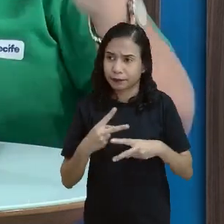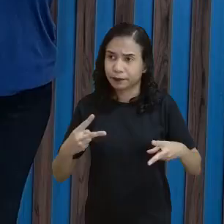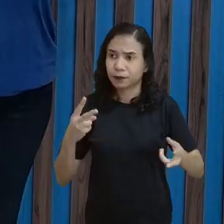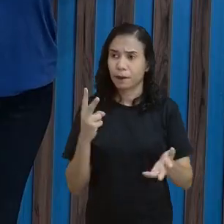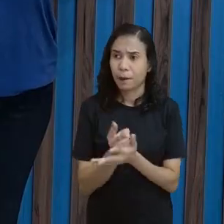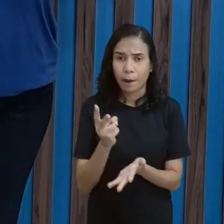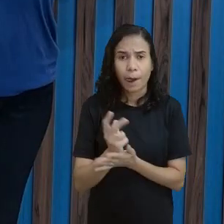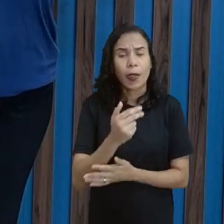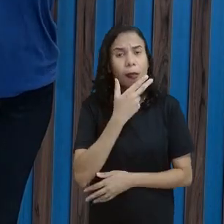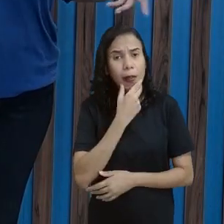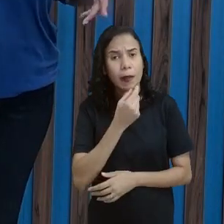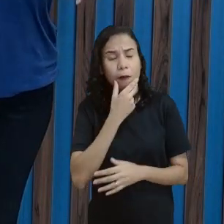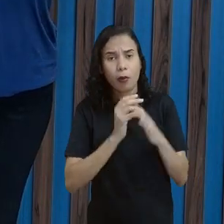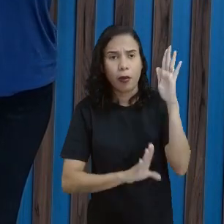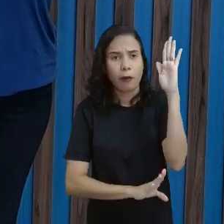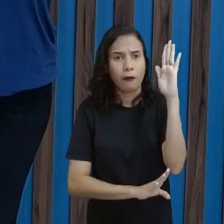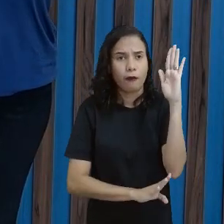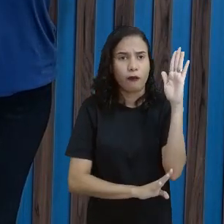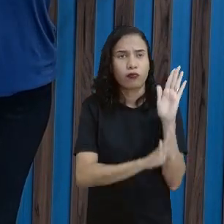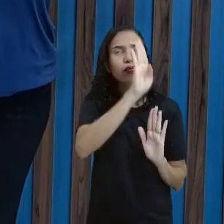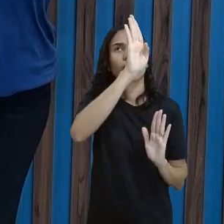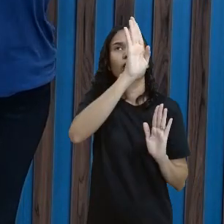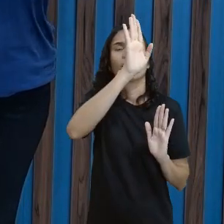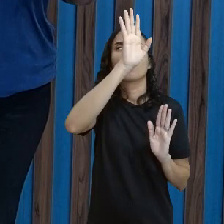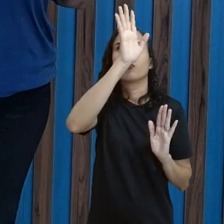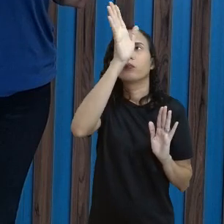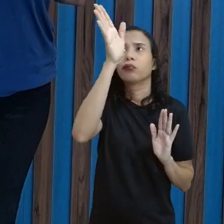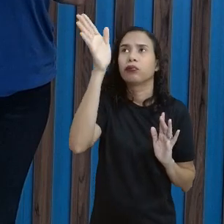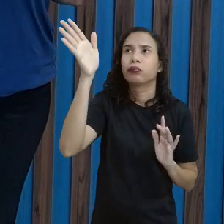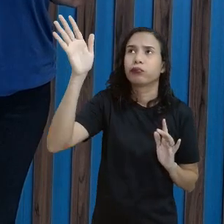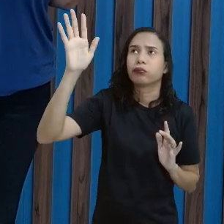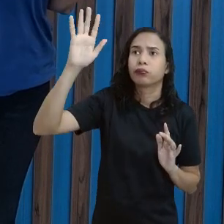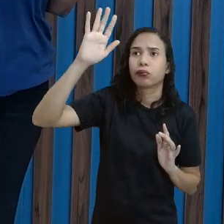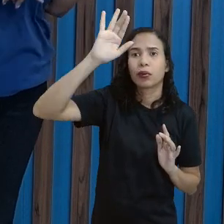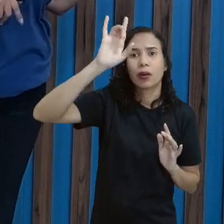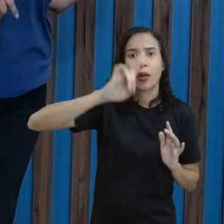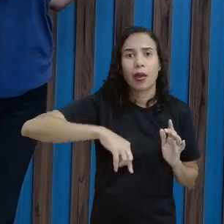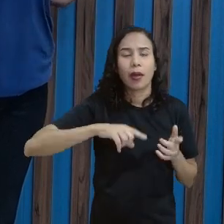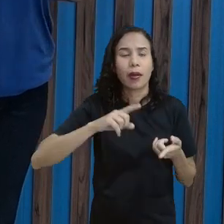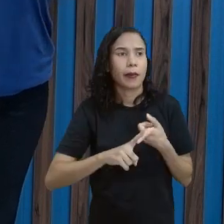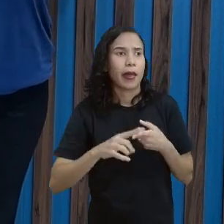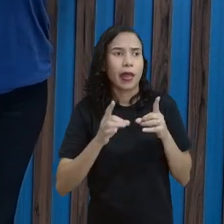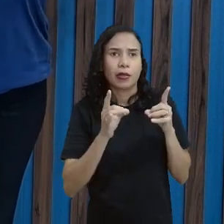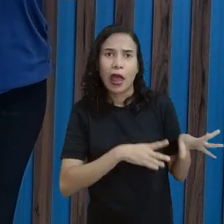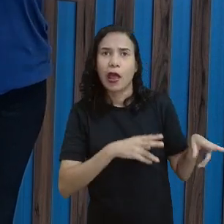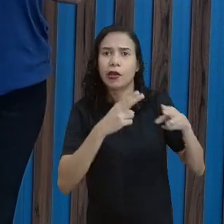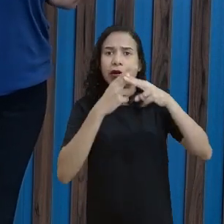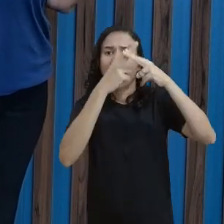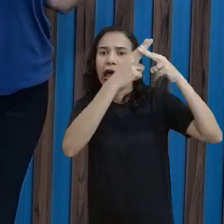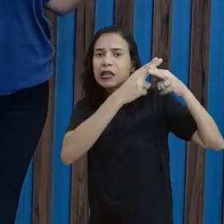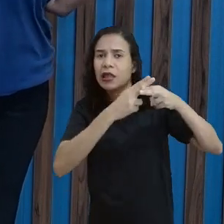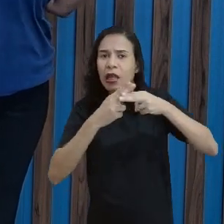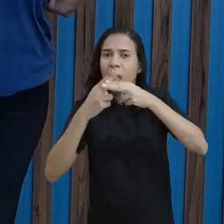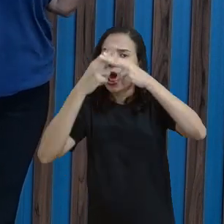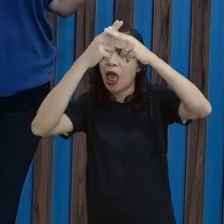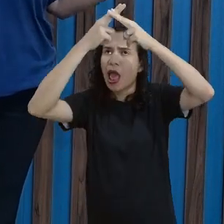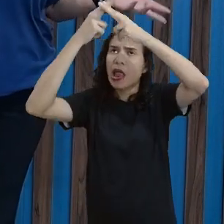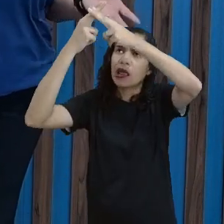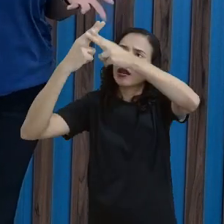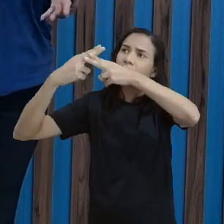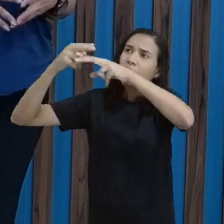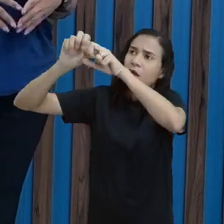que que estão o homem circulando. foi lá fora, né, e ficou lá, né, professora, às vezes são restos de satélites, né, Isso. que foram destruídos por